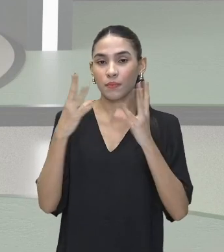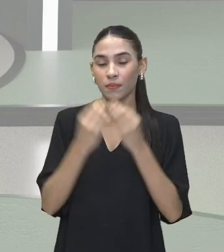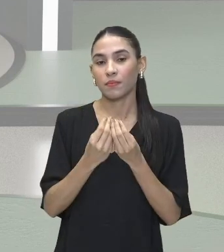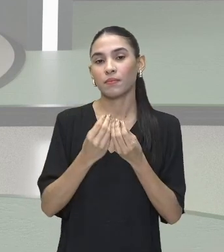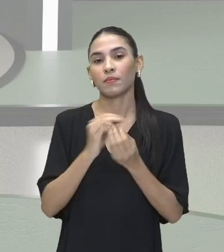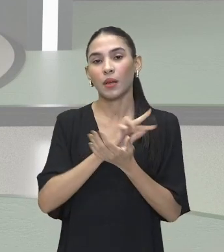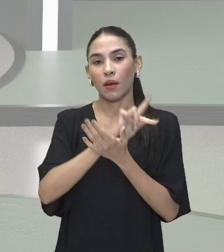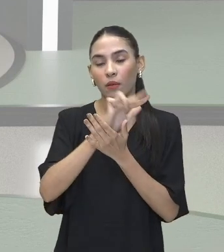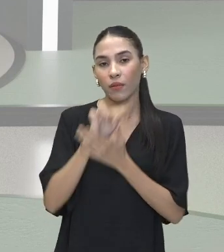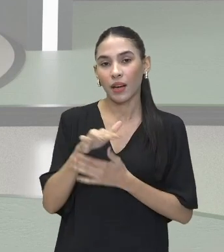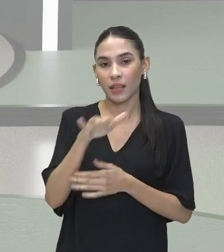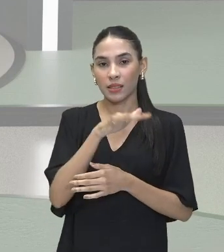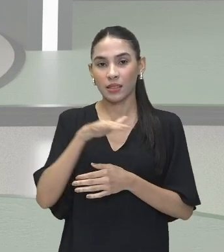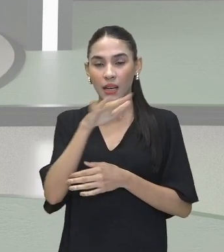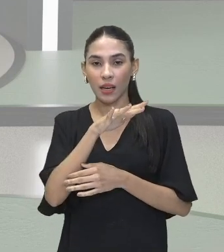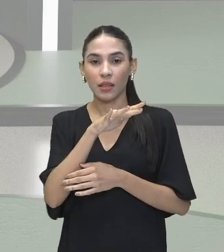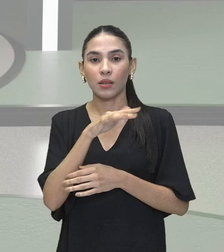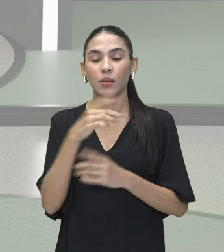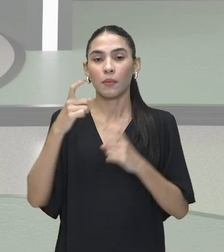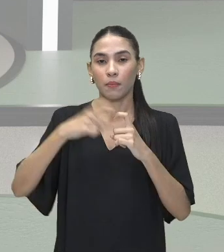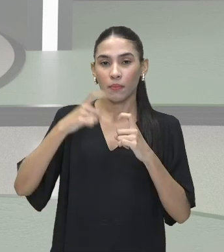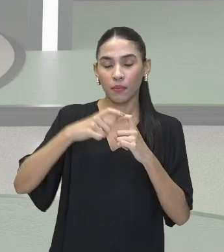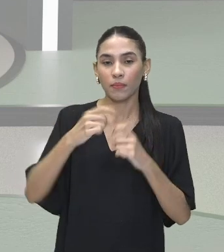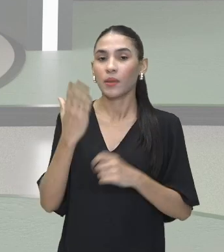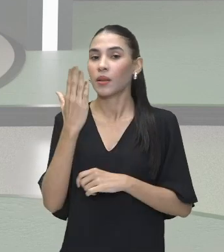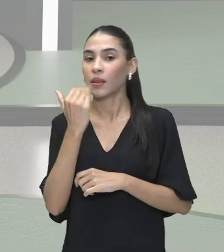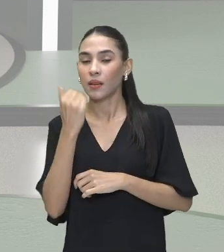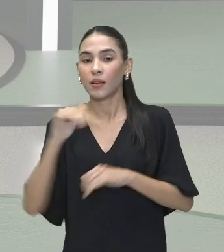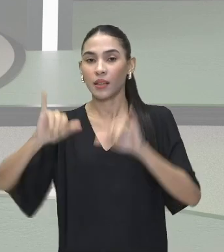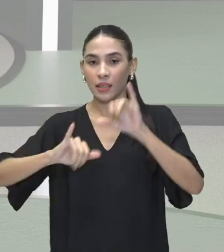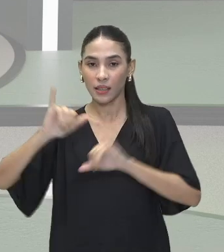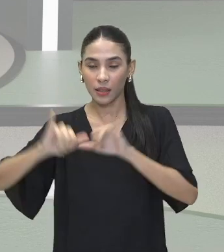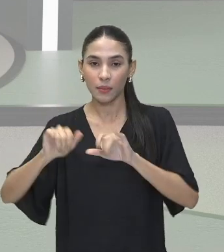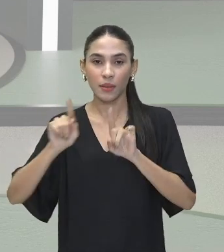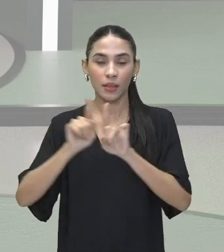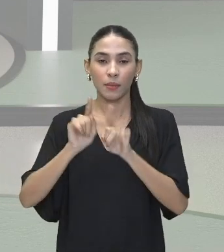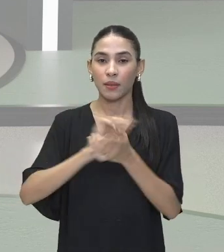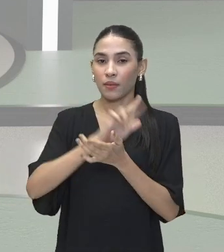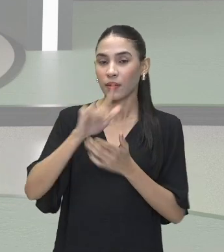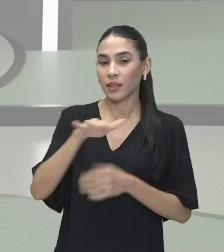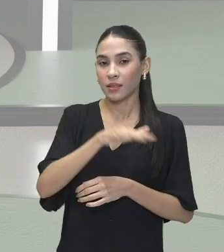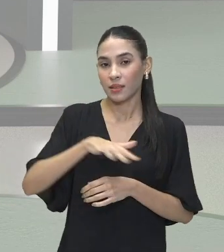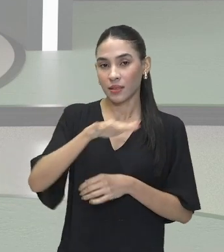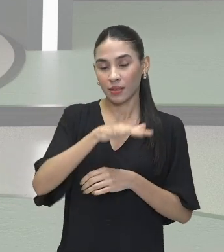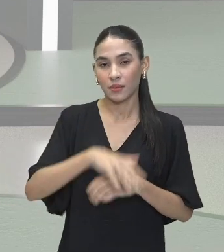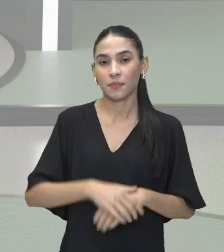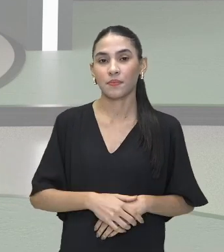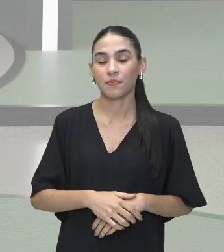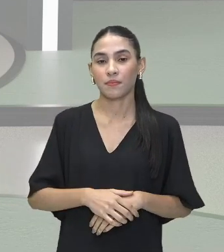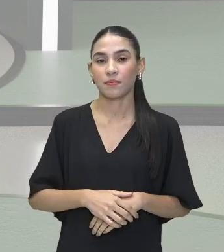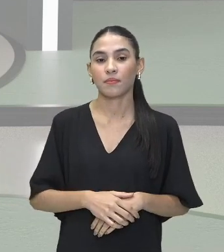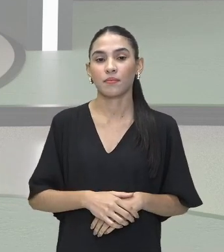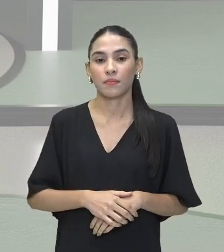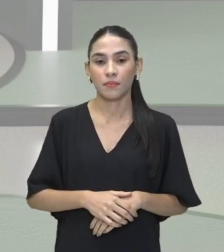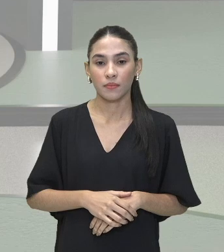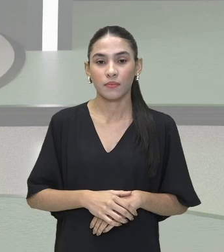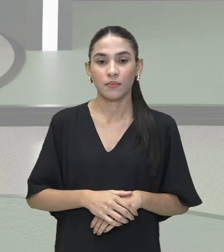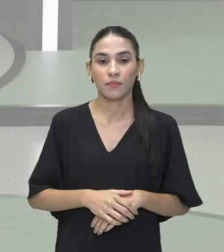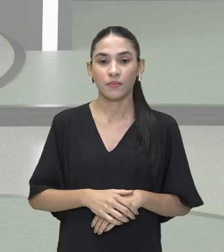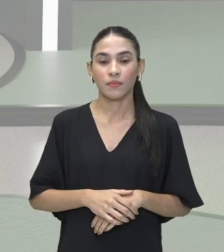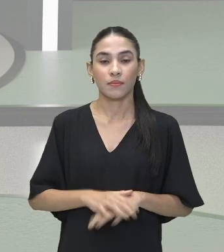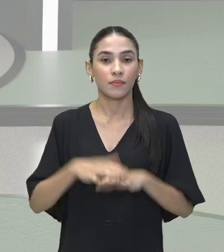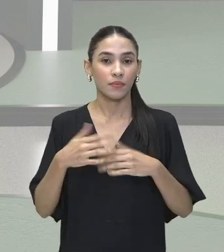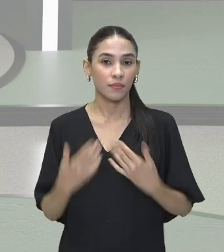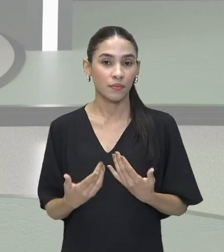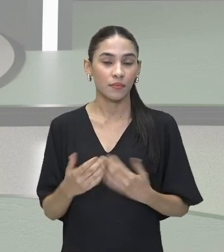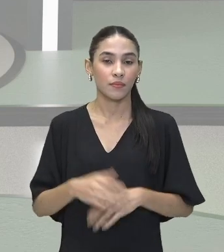também na área farmacêutica, na área alimentícia, na química, entre outros, né? Tem uma infinidade de aplicações.